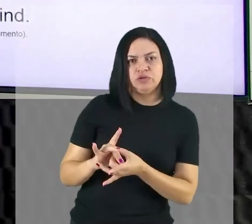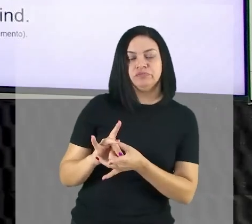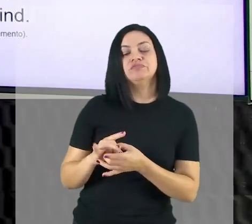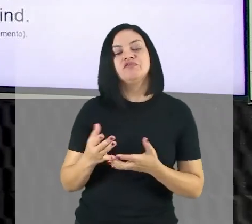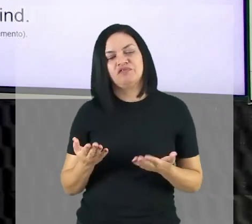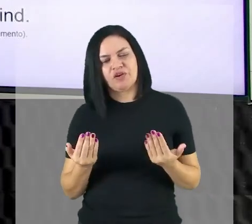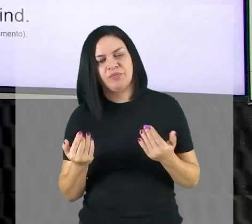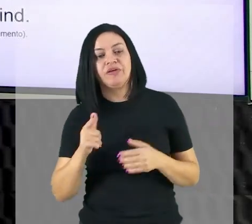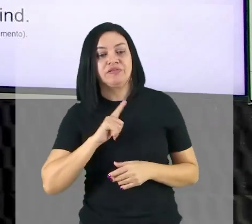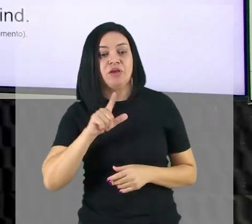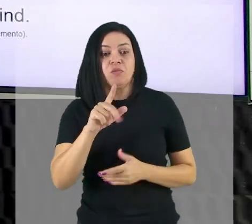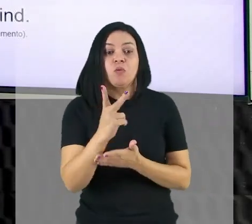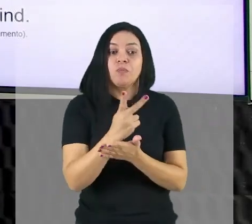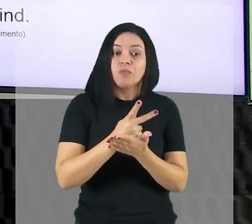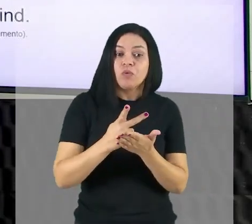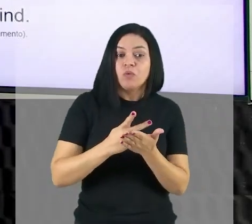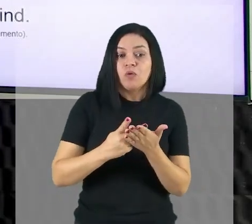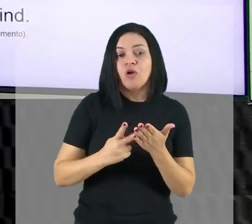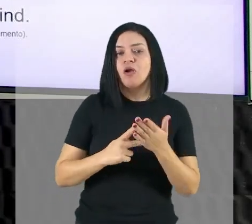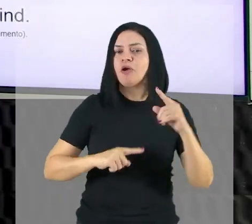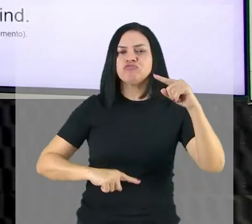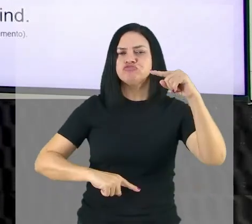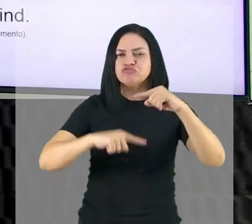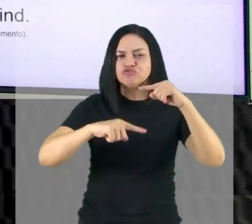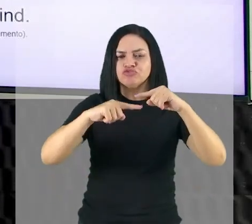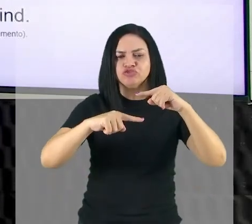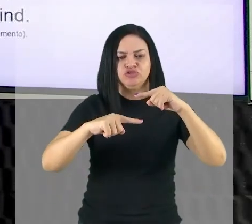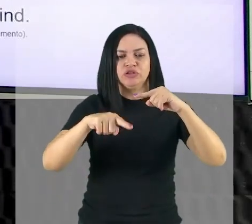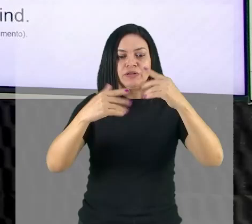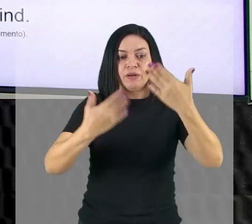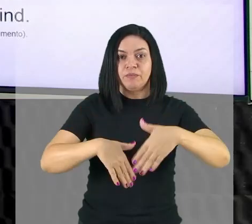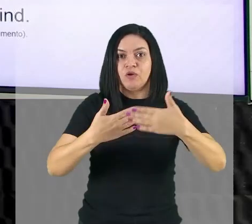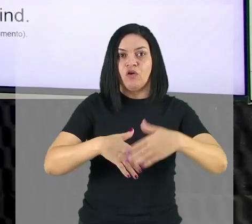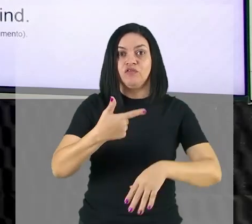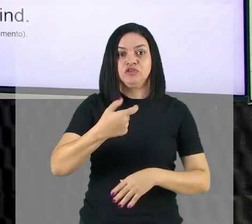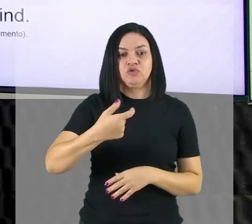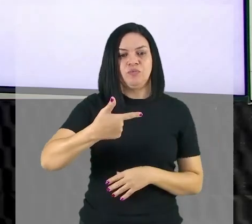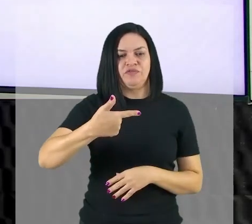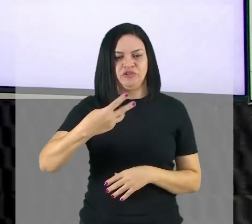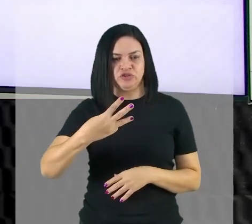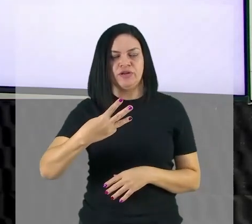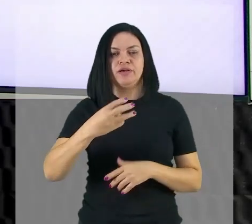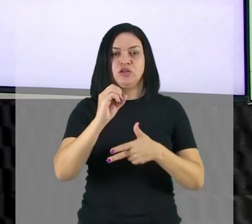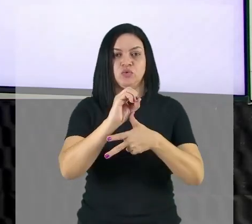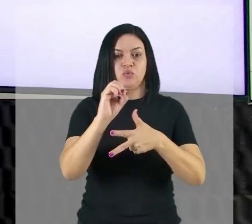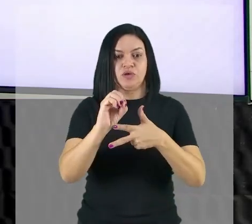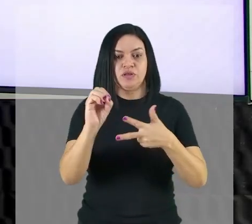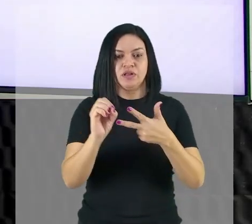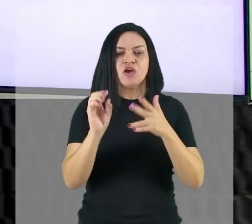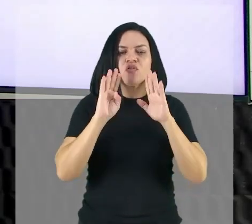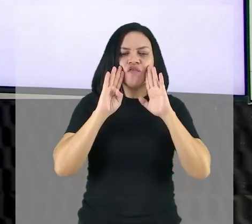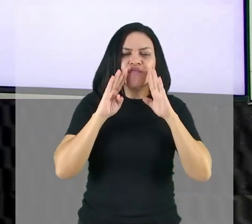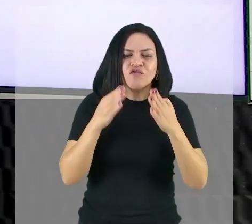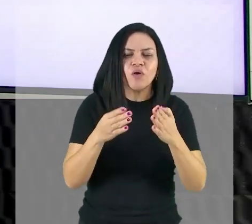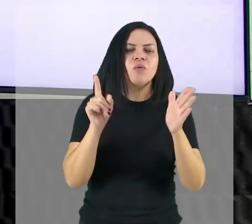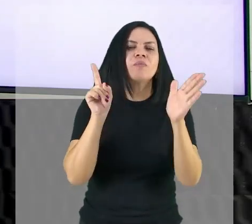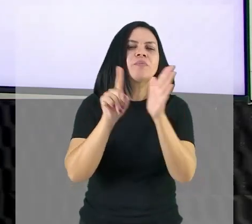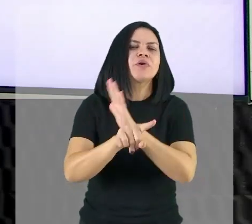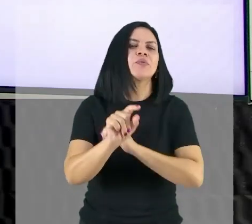lá. A gente tem aqui um poema, foi um poema curtinho, da prova de 2023, do Enem, e o foco da pergunta